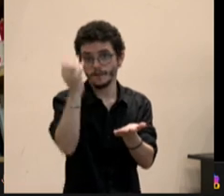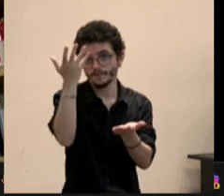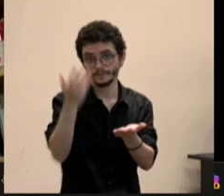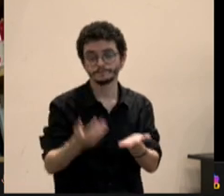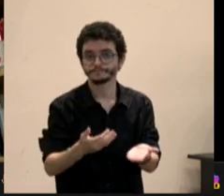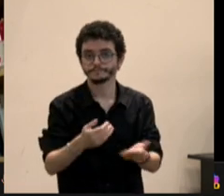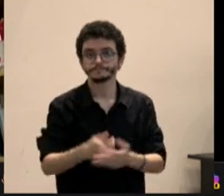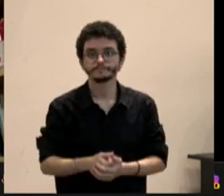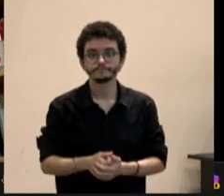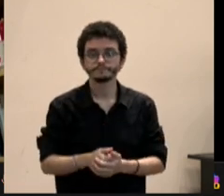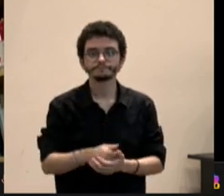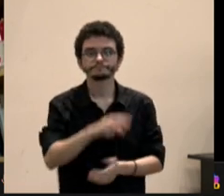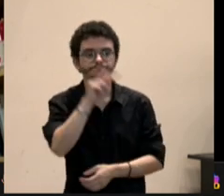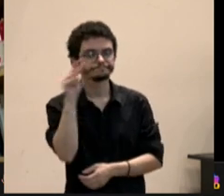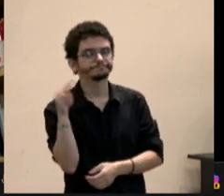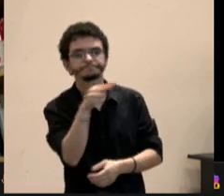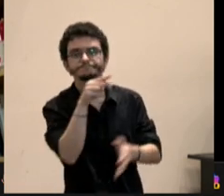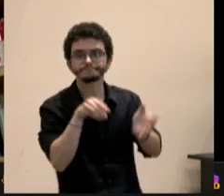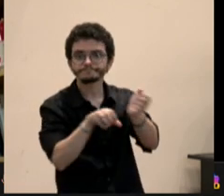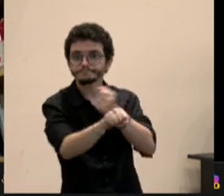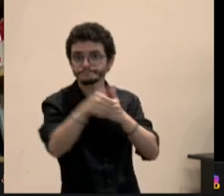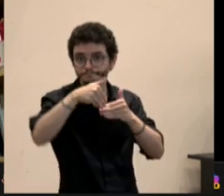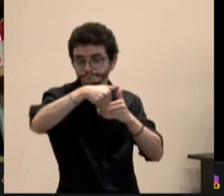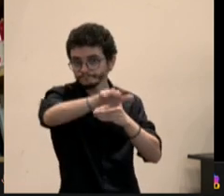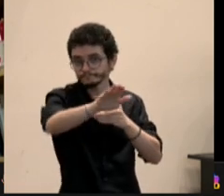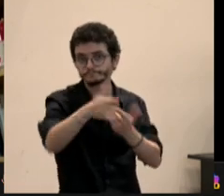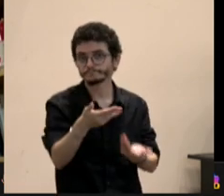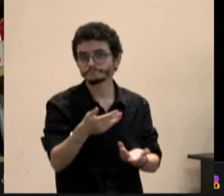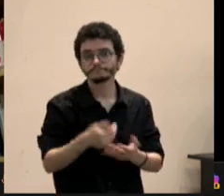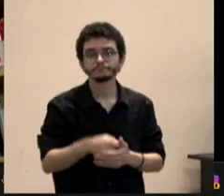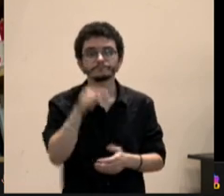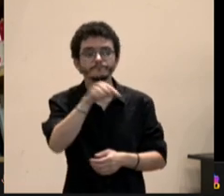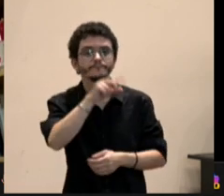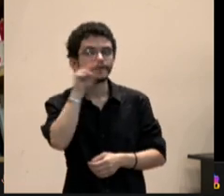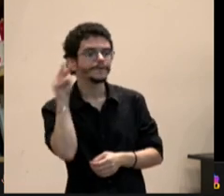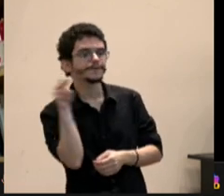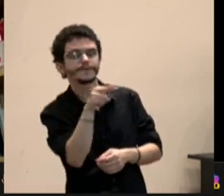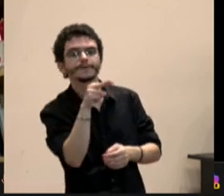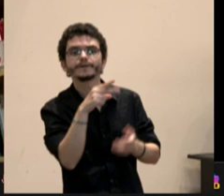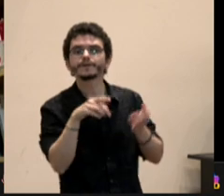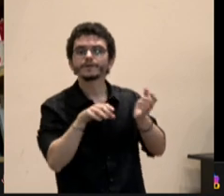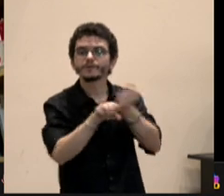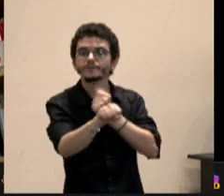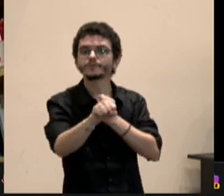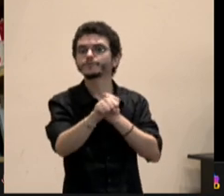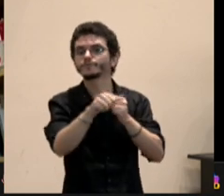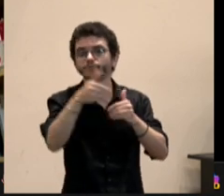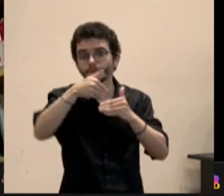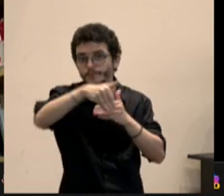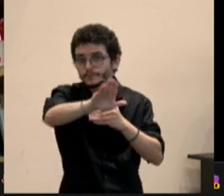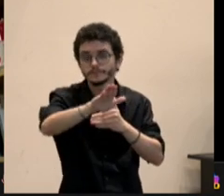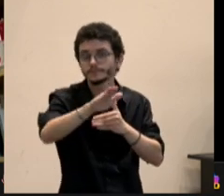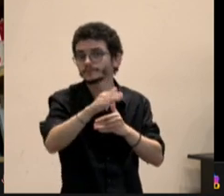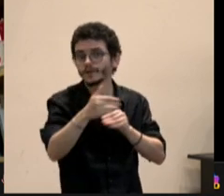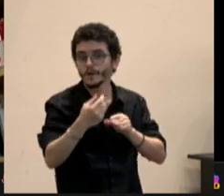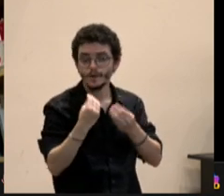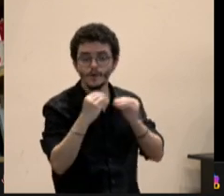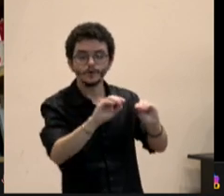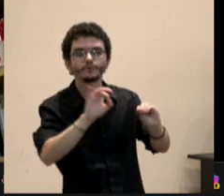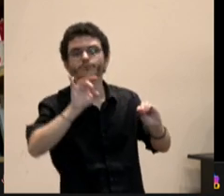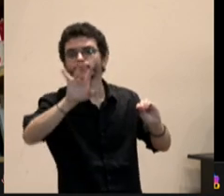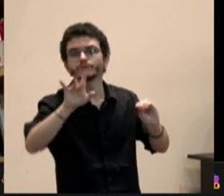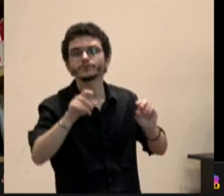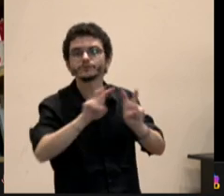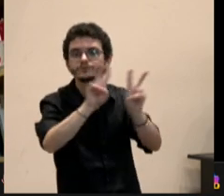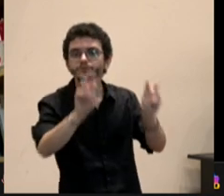que não olha para a formação continuada. E esse não olhar para a formação continuada, ele não está posto apenas numa